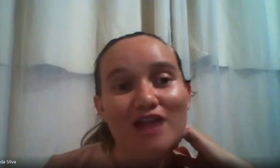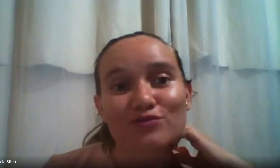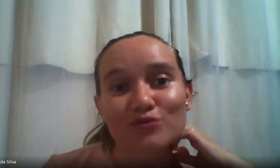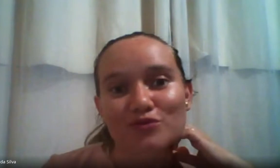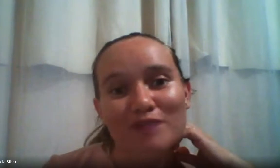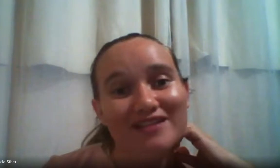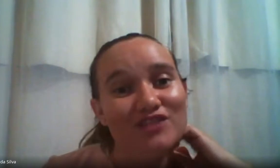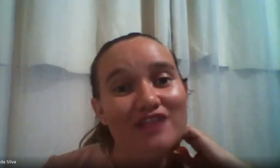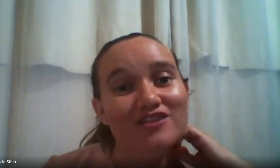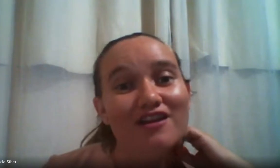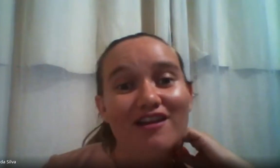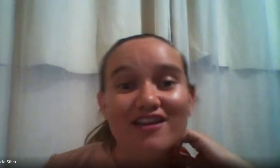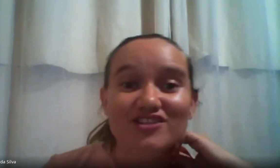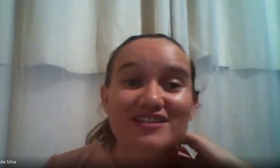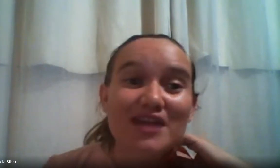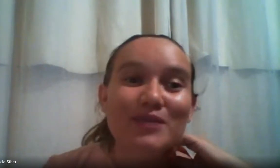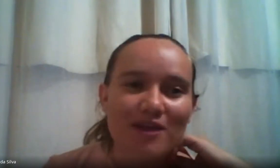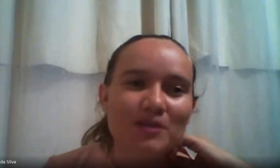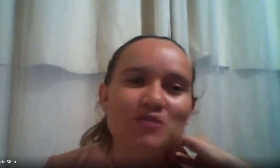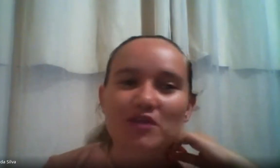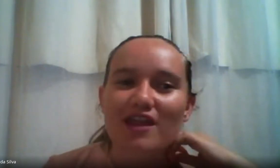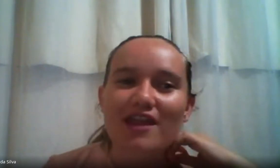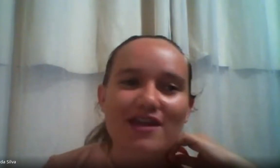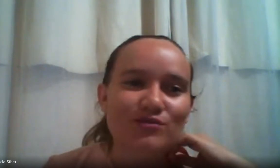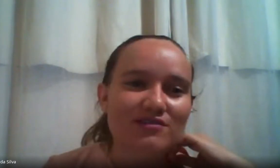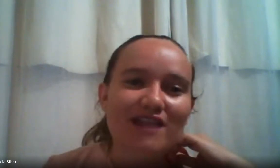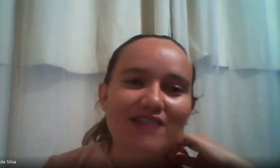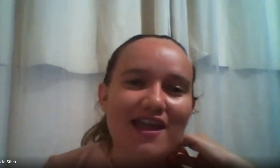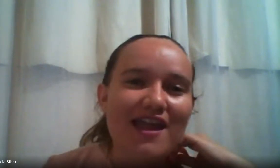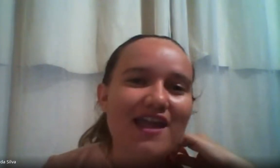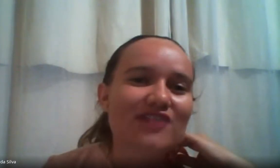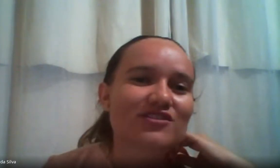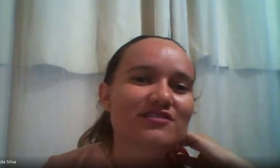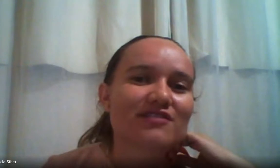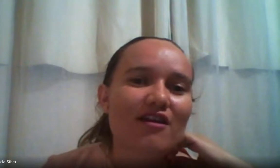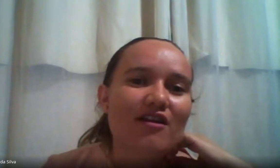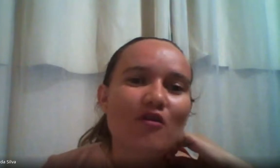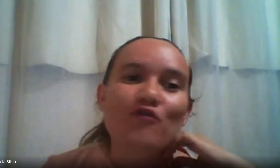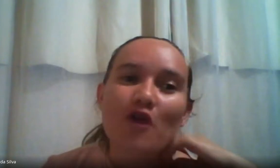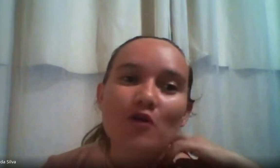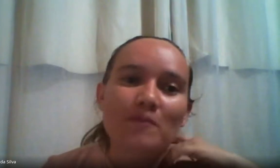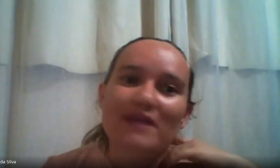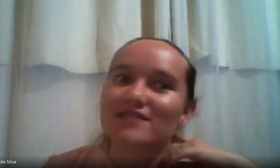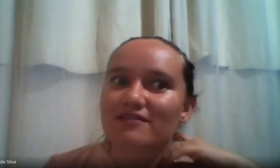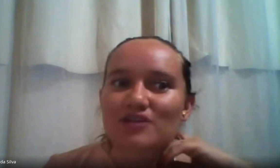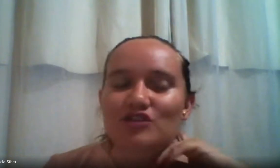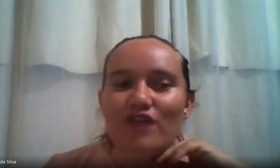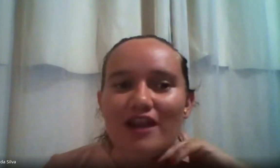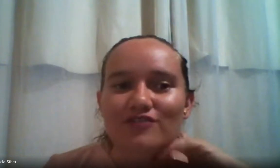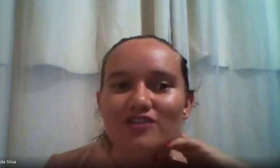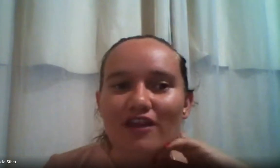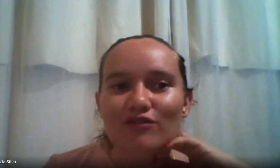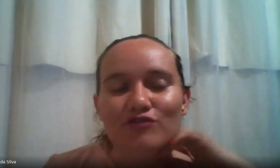nossos alunos surdos. Mas é diferente de ser o intérprete, porque aí requer outras estratégias. O foco para ser intérprete